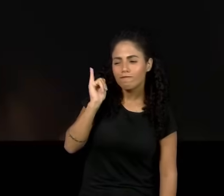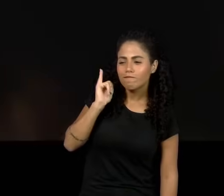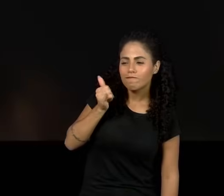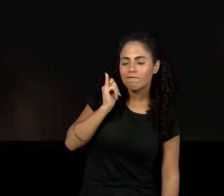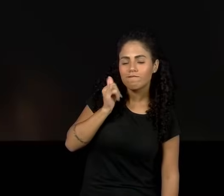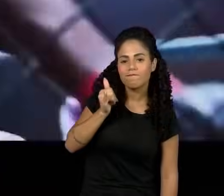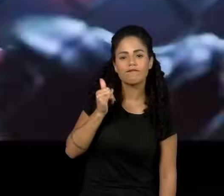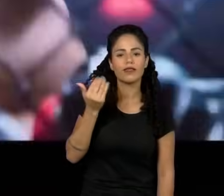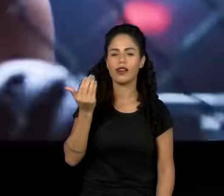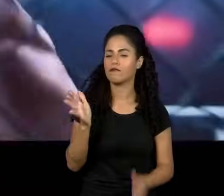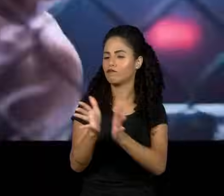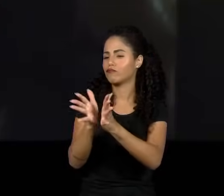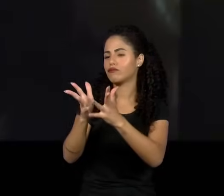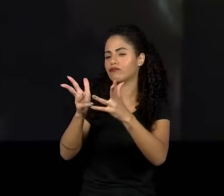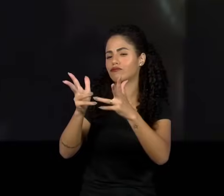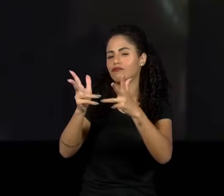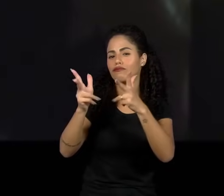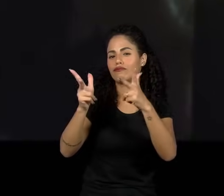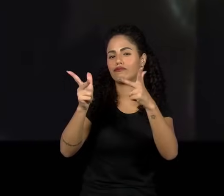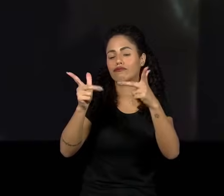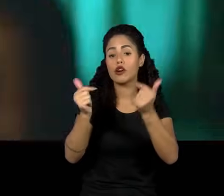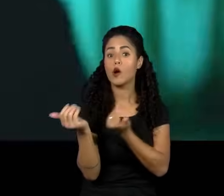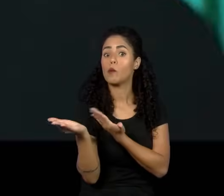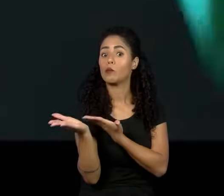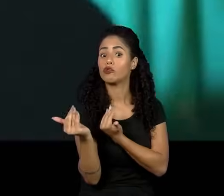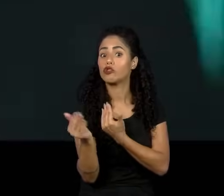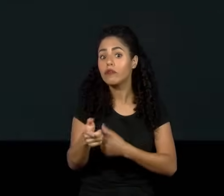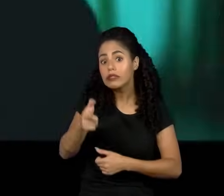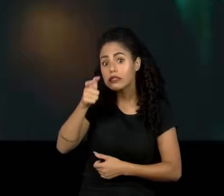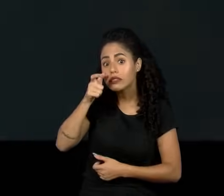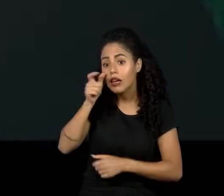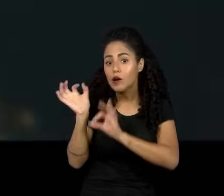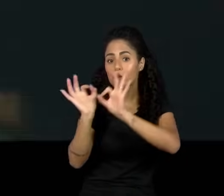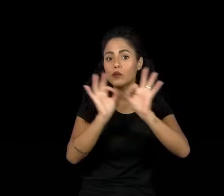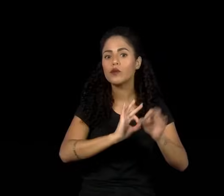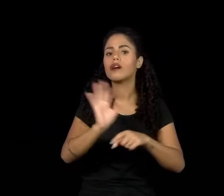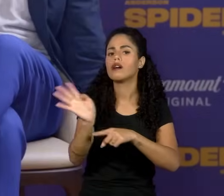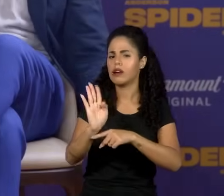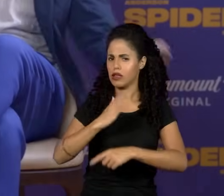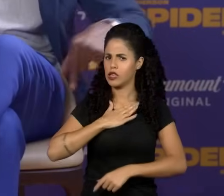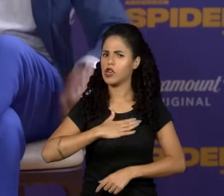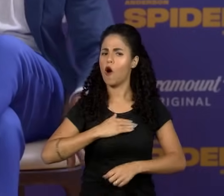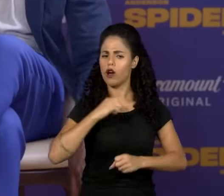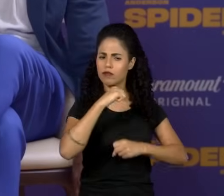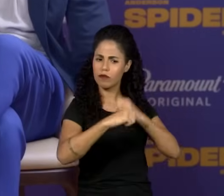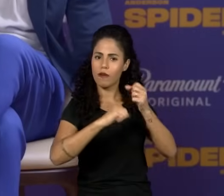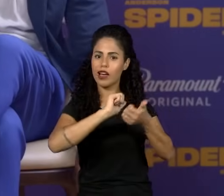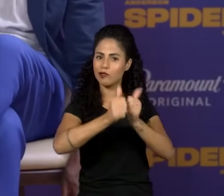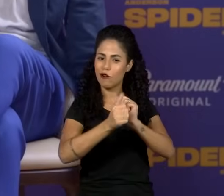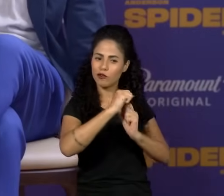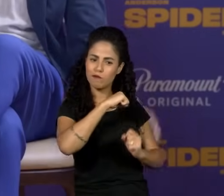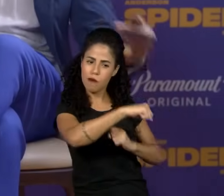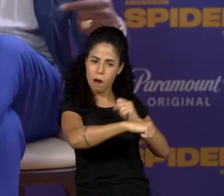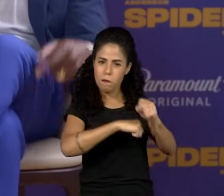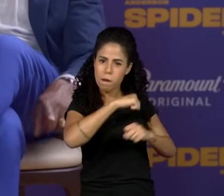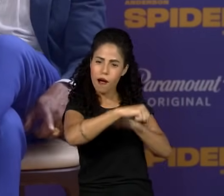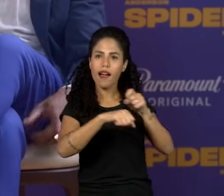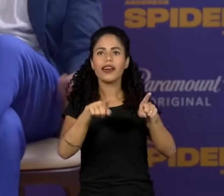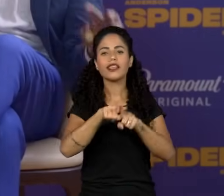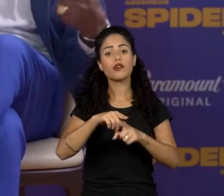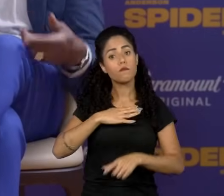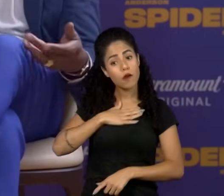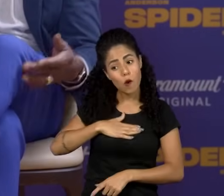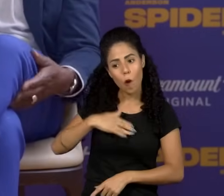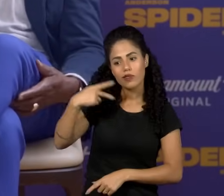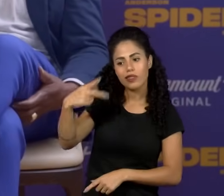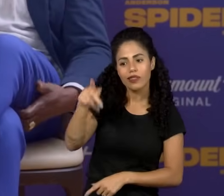para botar para essa garotada, sobretudo para a garotada preta, que gosta de luta e que gosta de Anderson. E passou a gostar de